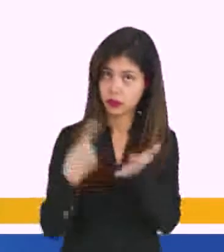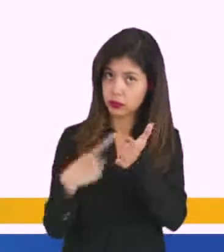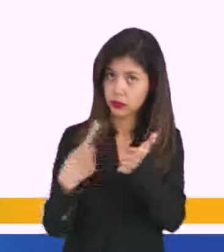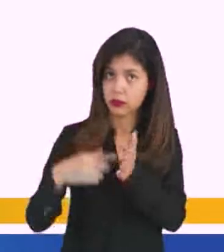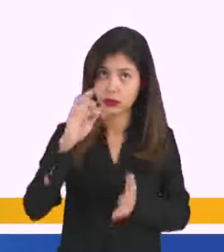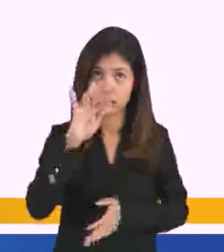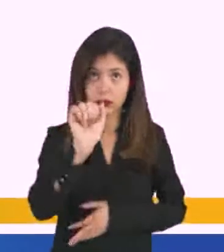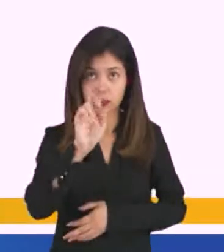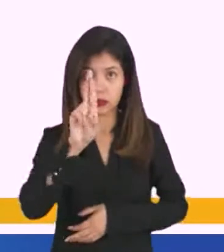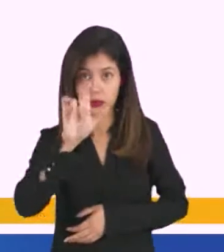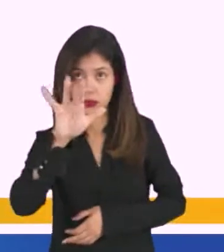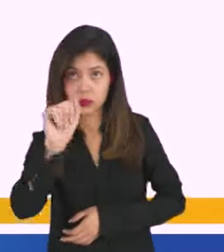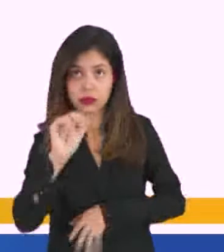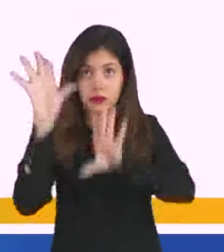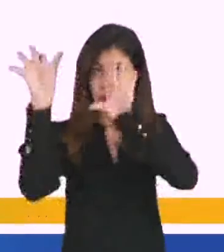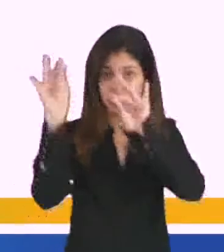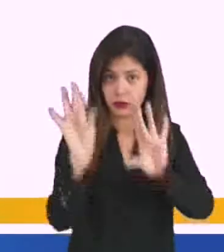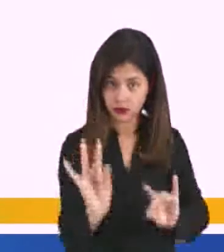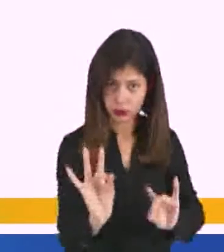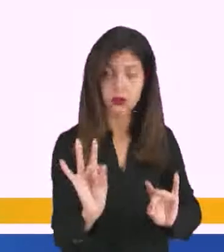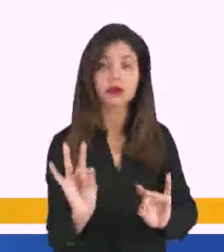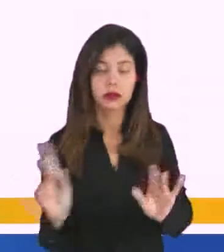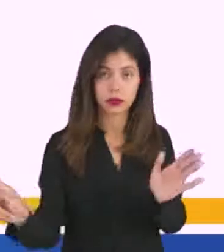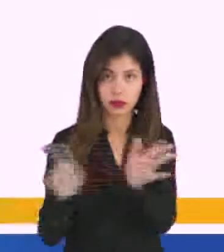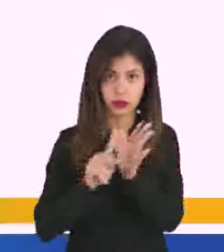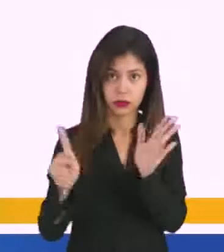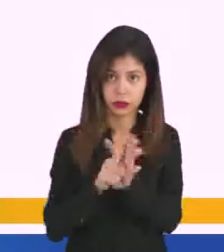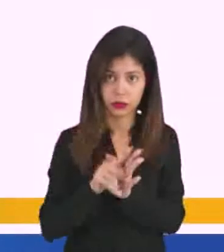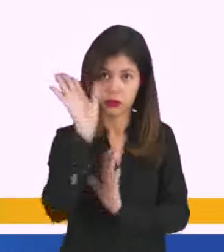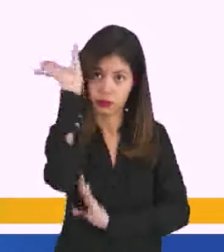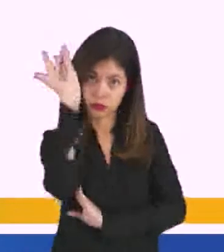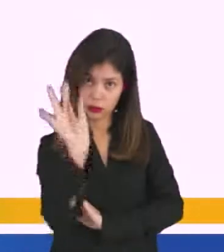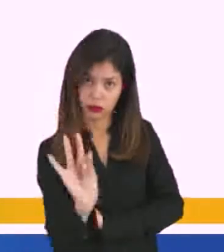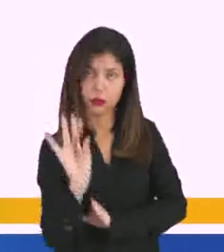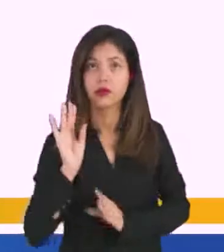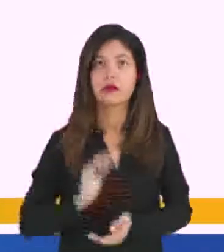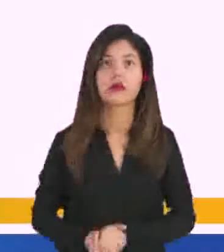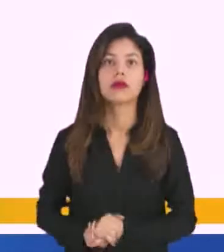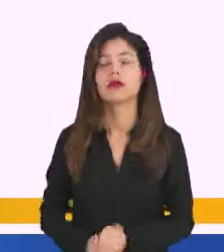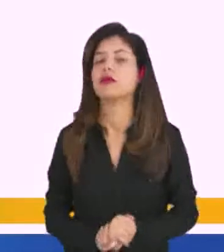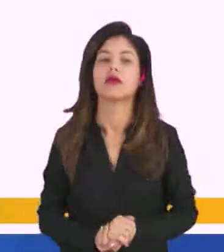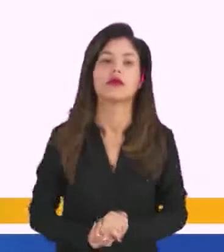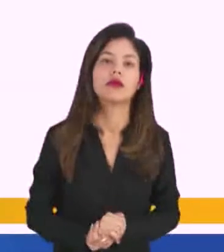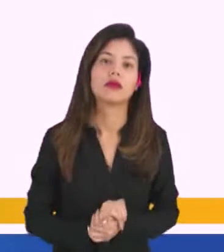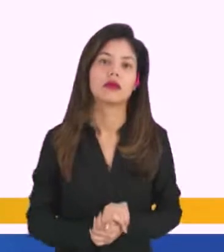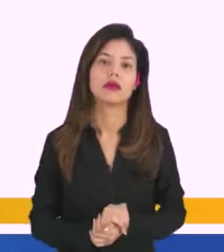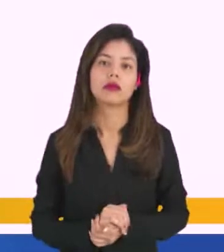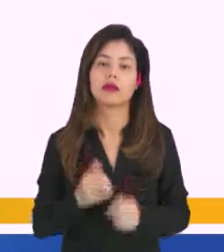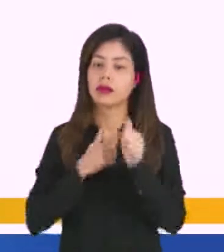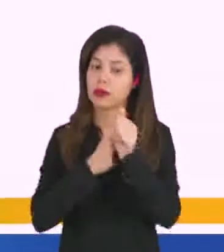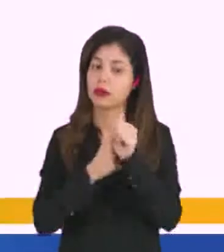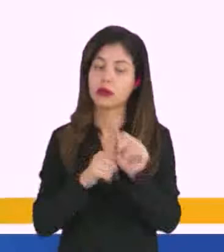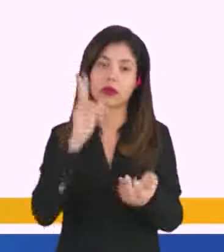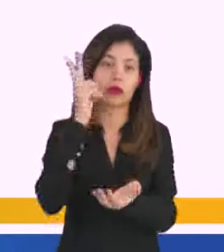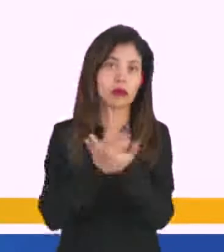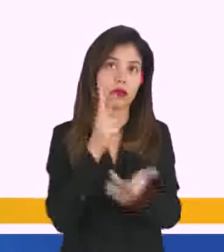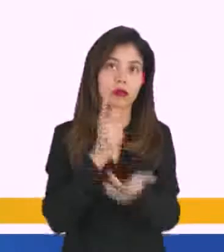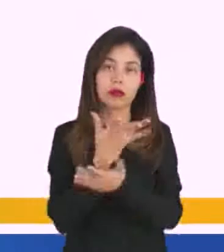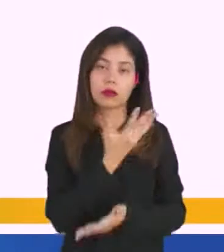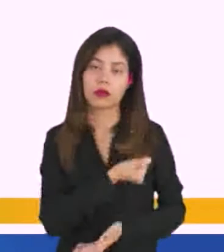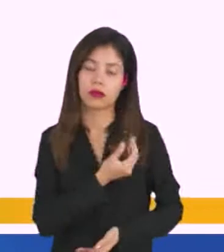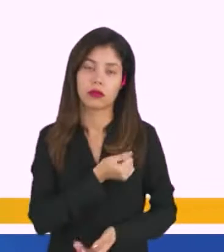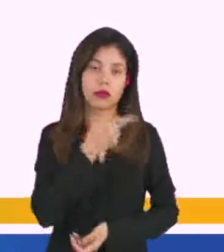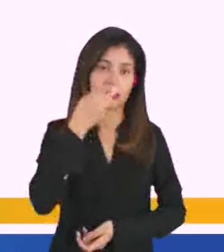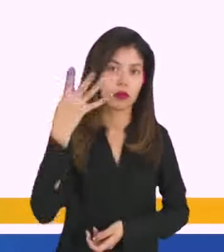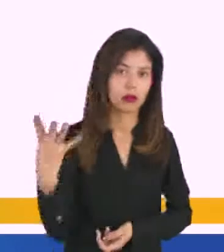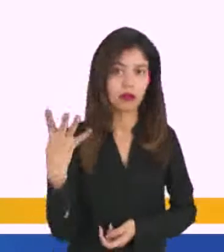frequência absoluta desse jogador, né? A frequência absoluta de cada um dos jogadores. Então, a frequência absoluta vai ser esse número, né?